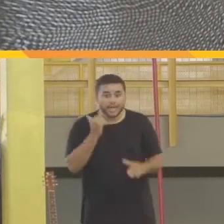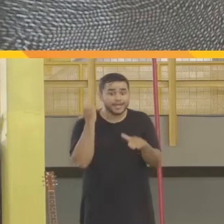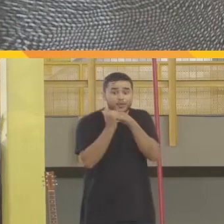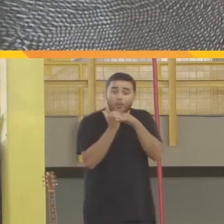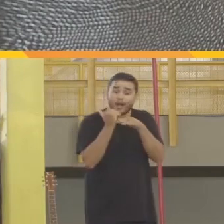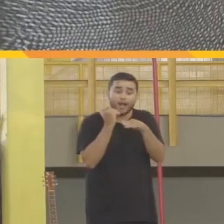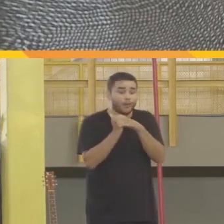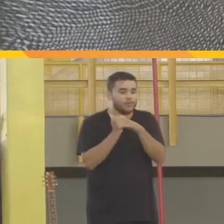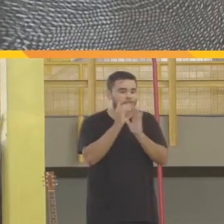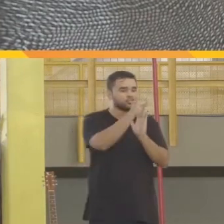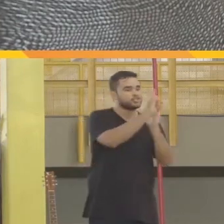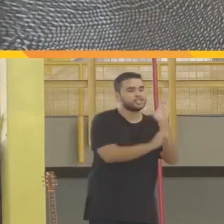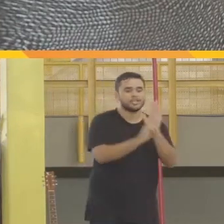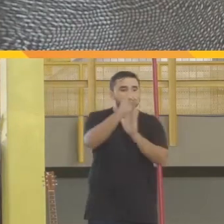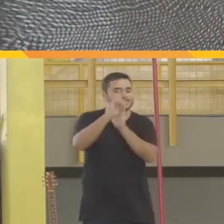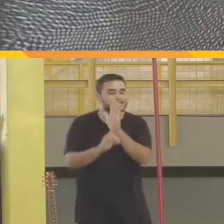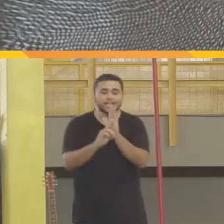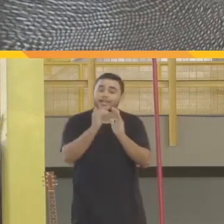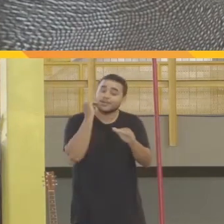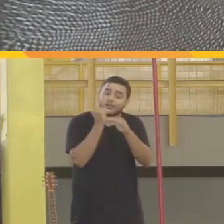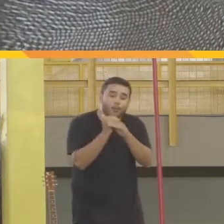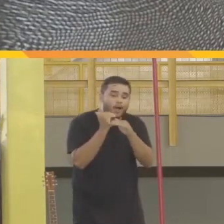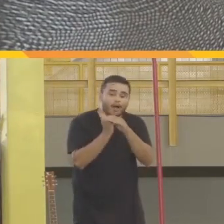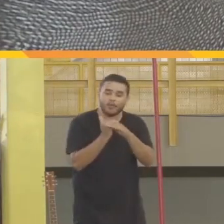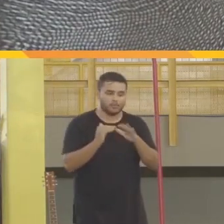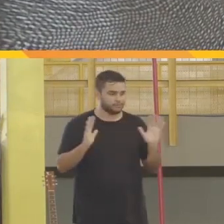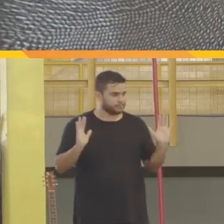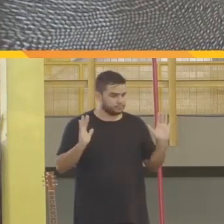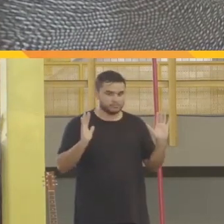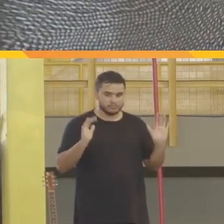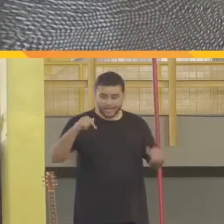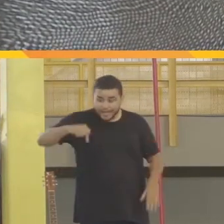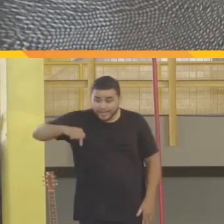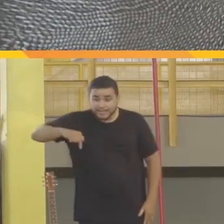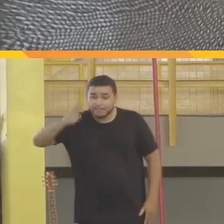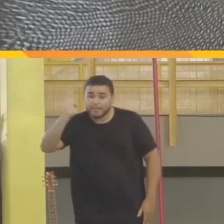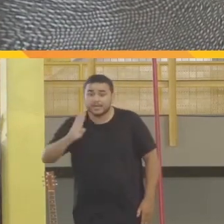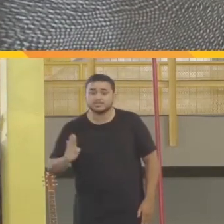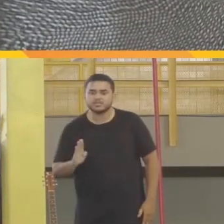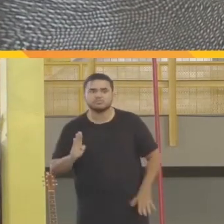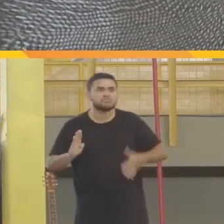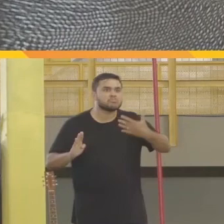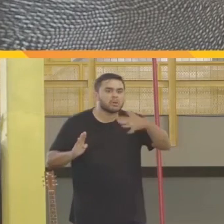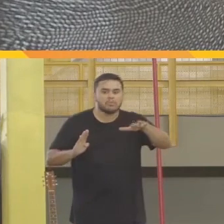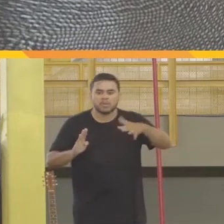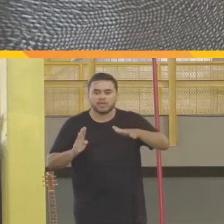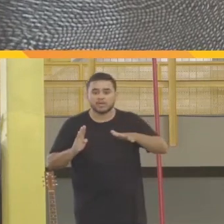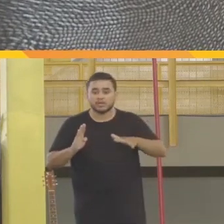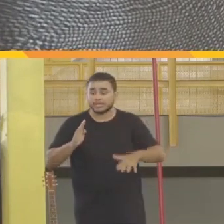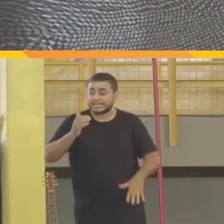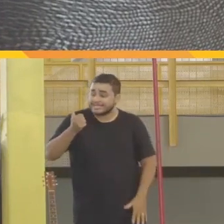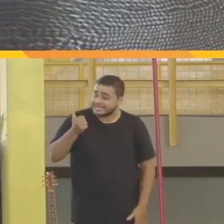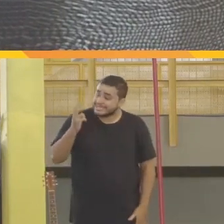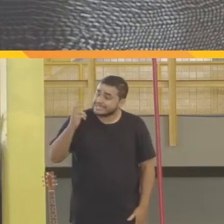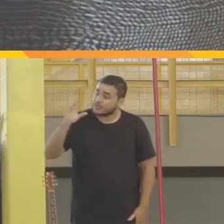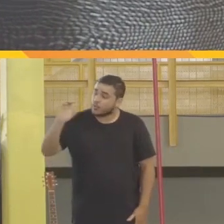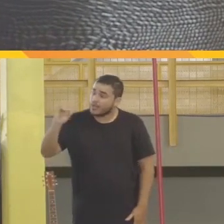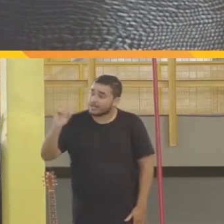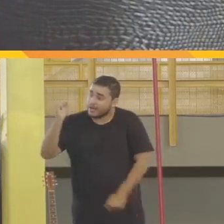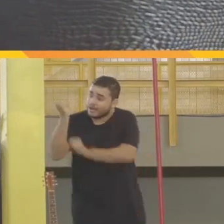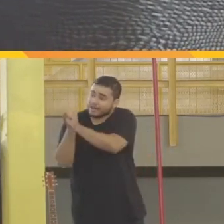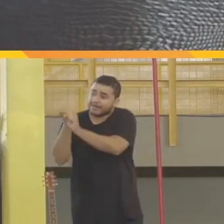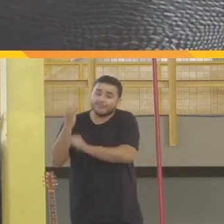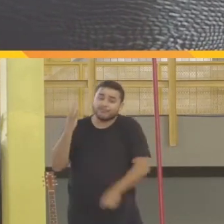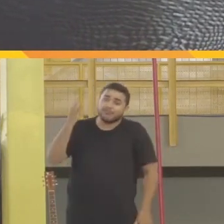será necessário para que o Brasil alcance a mesma coisa? Pelo menos 150